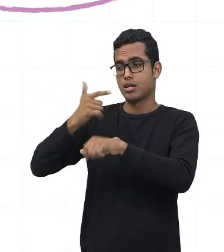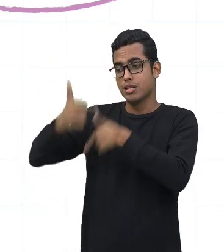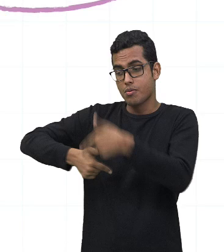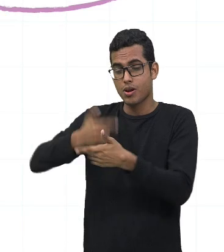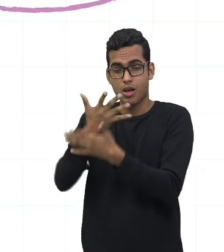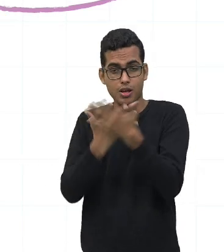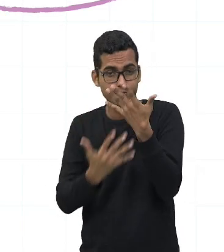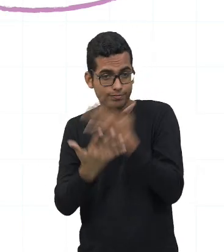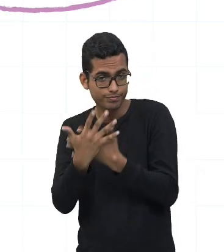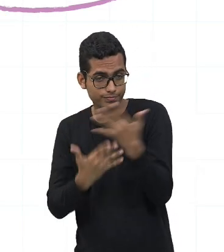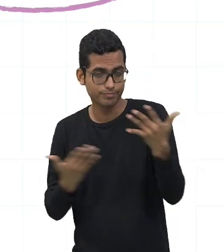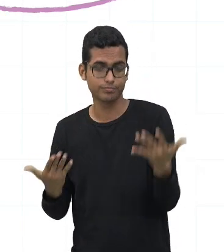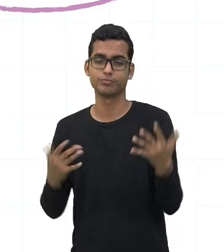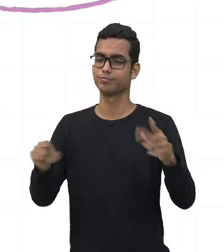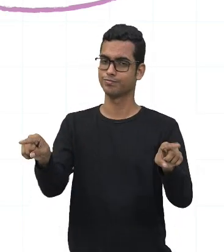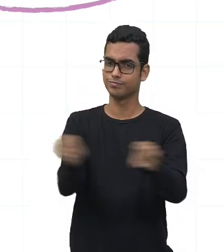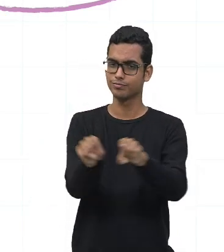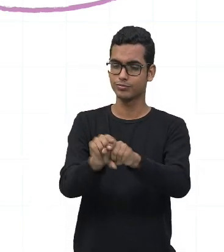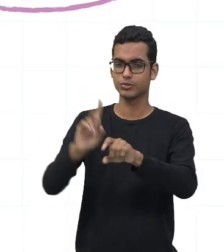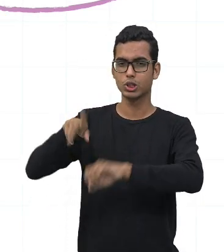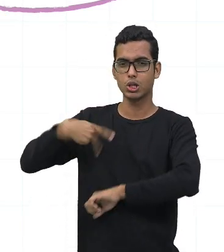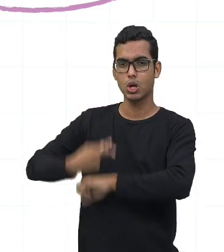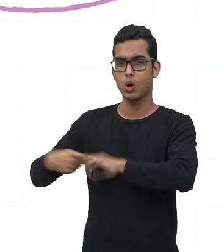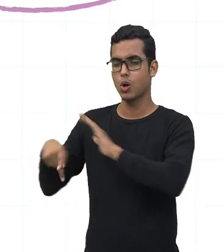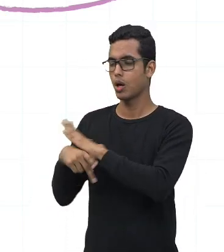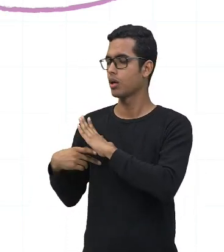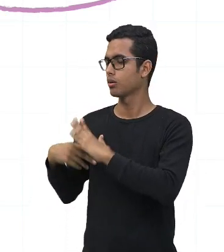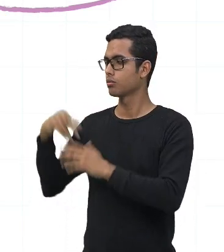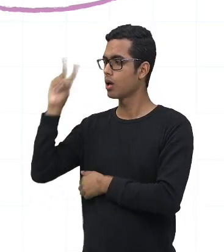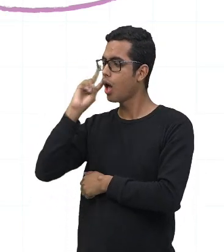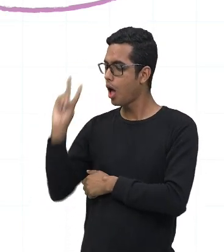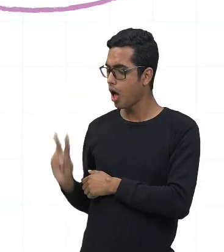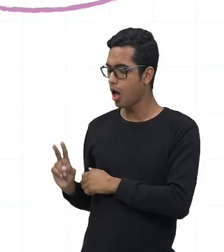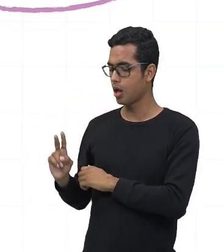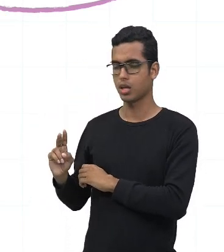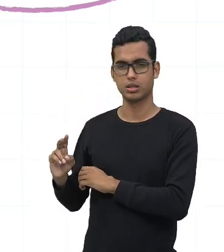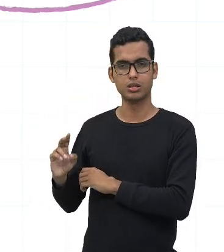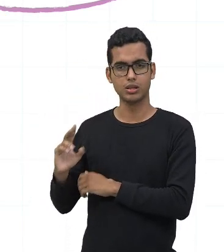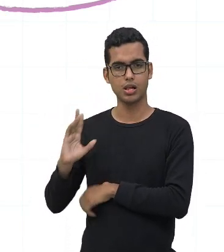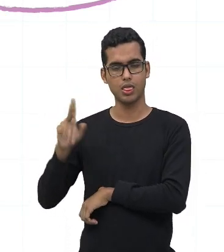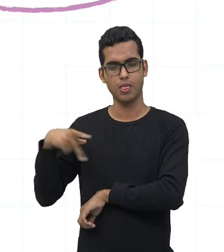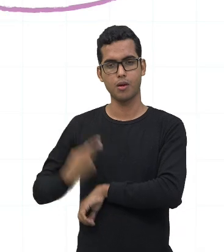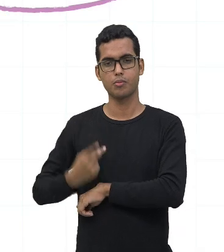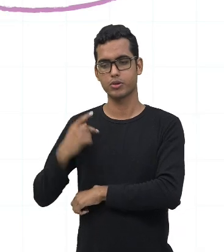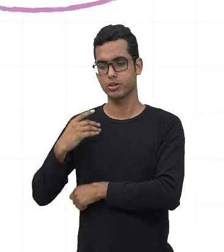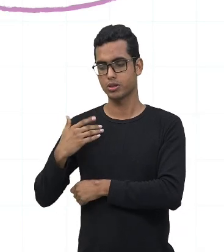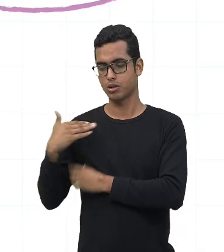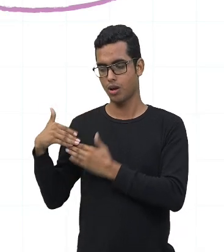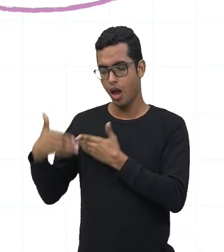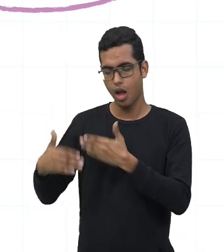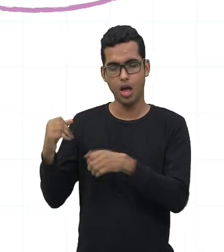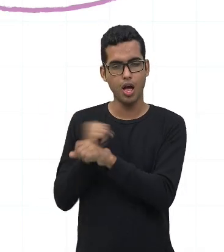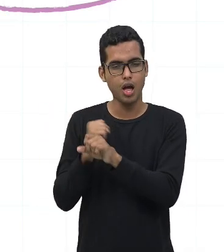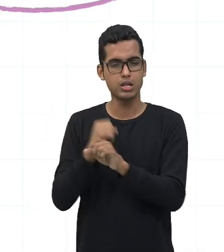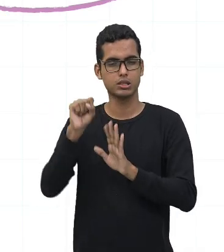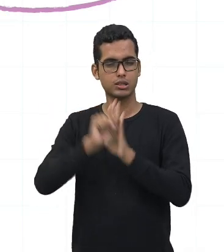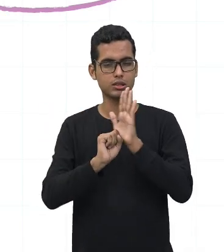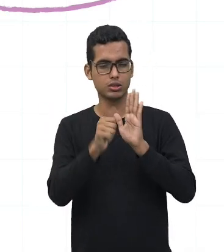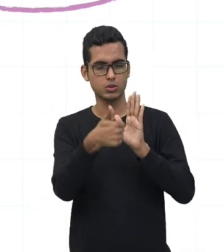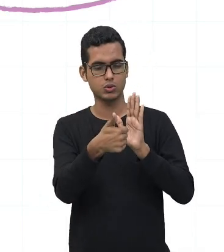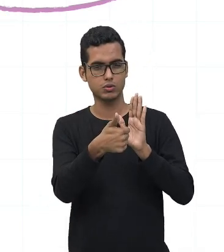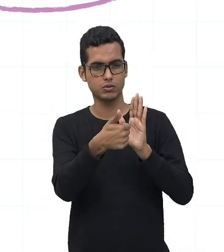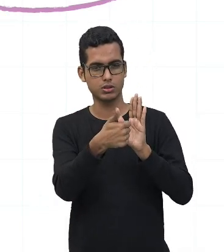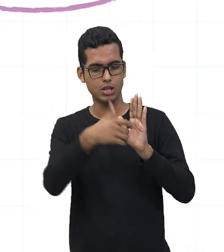Com a evolução, com a história, com a evolução da indústria, o trabalho começou a